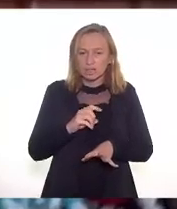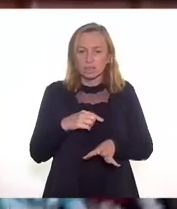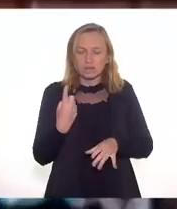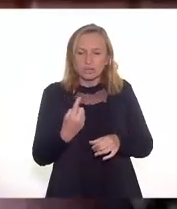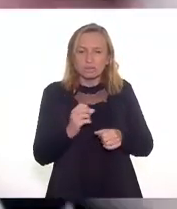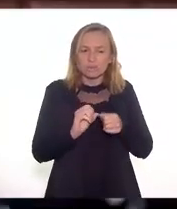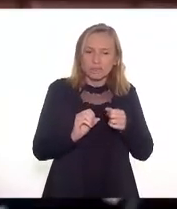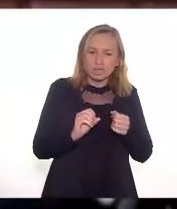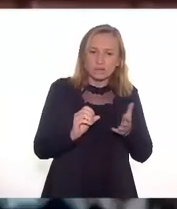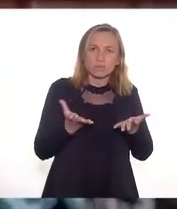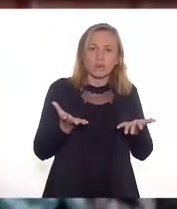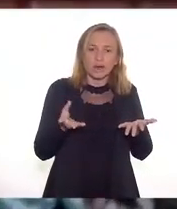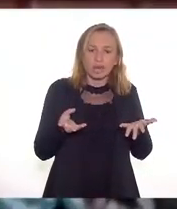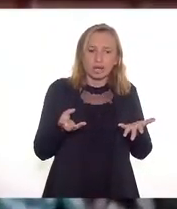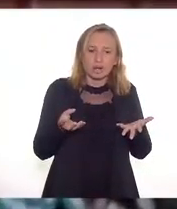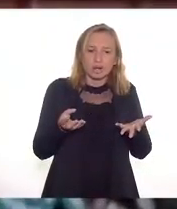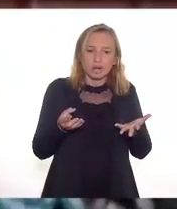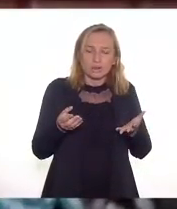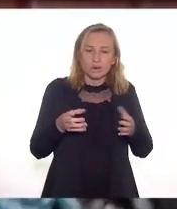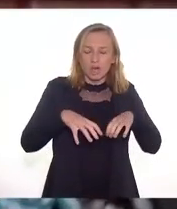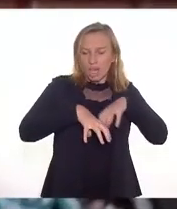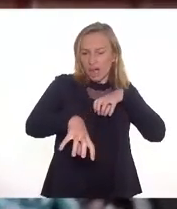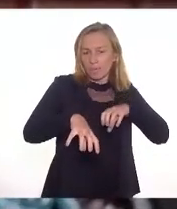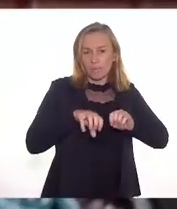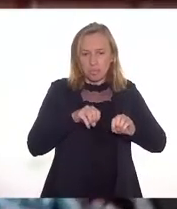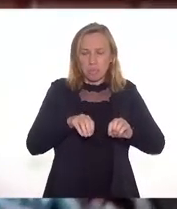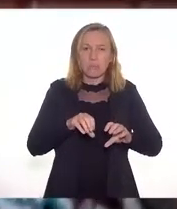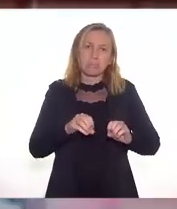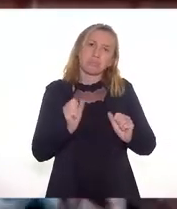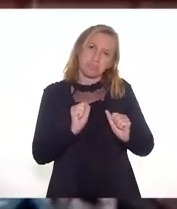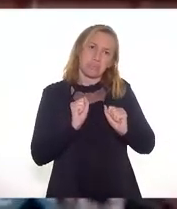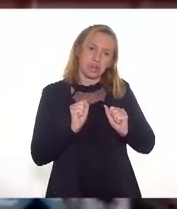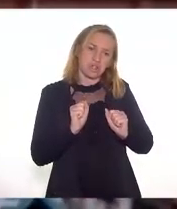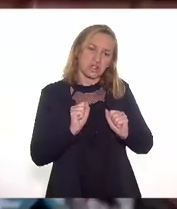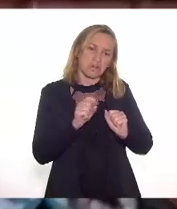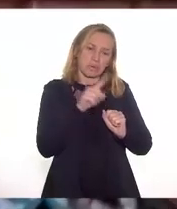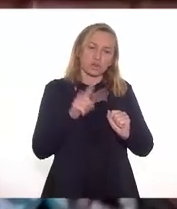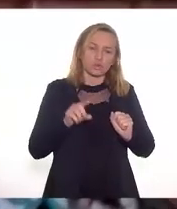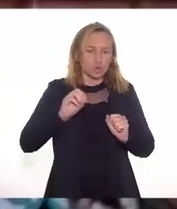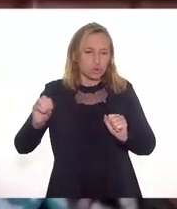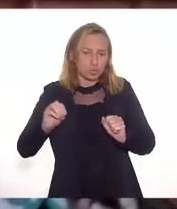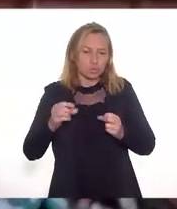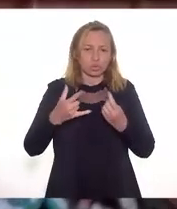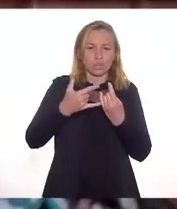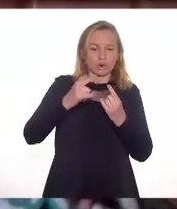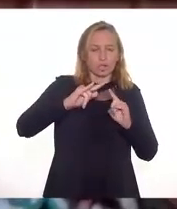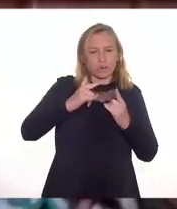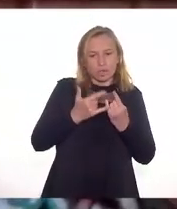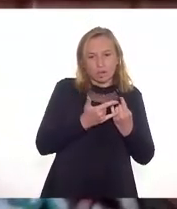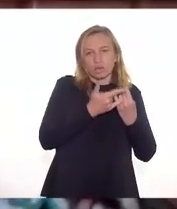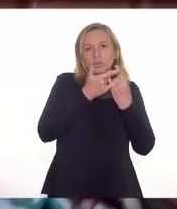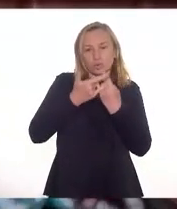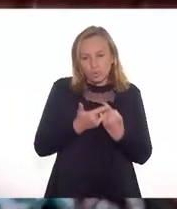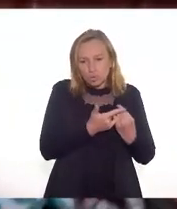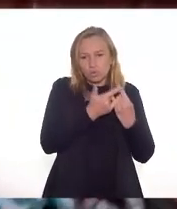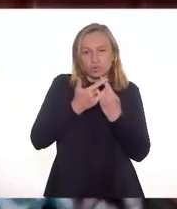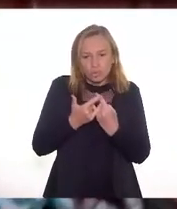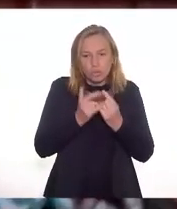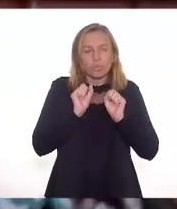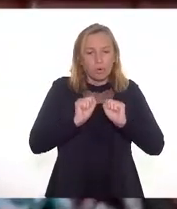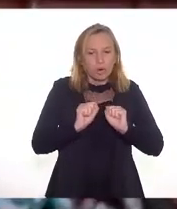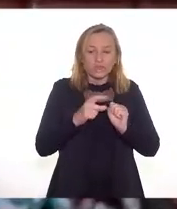faz por meio remoto mesmo, no Zoom, eu posso colocar o Zoom da nossa mandata à disposição, e a